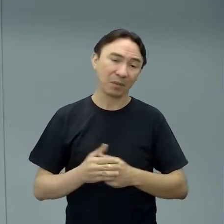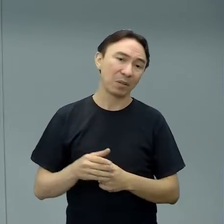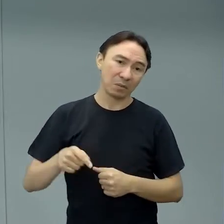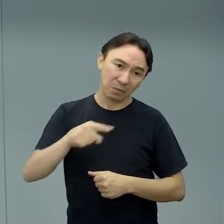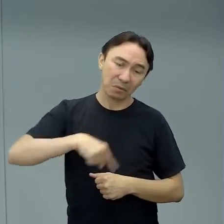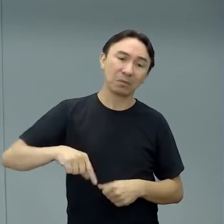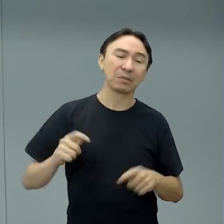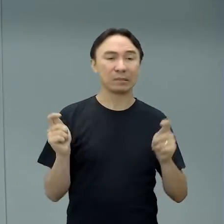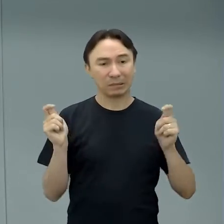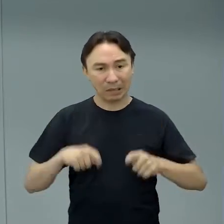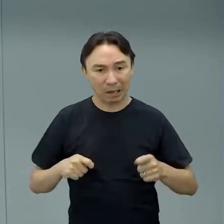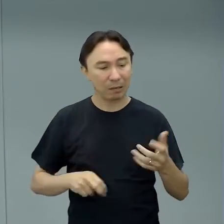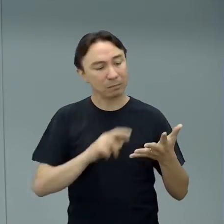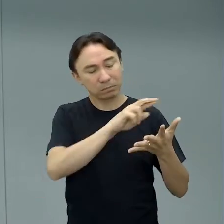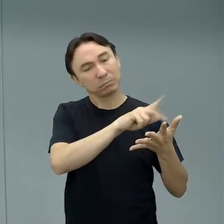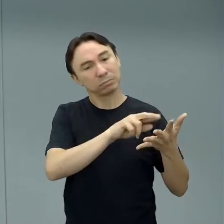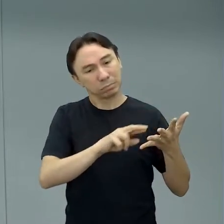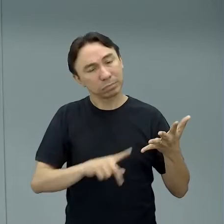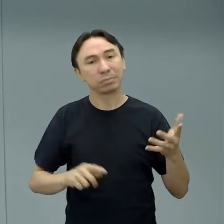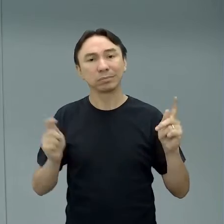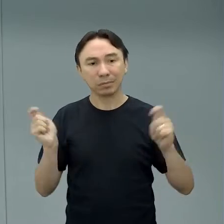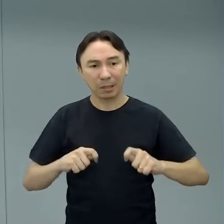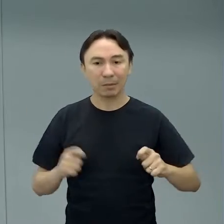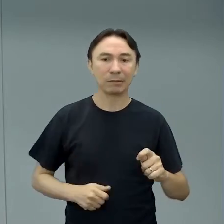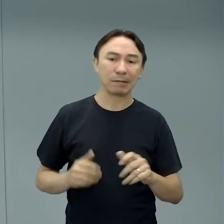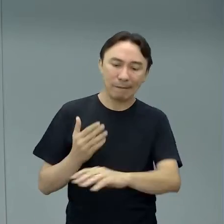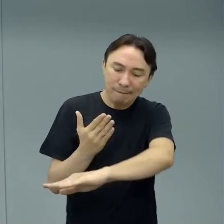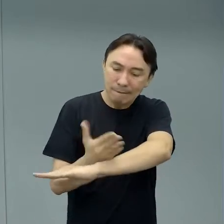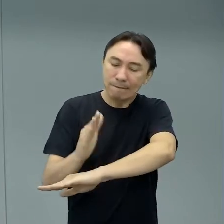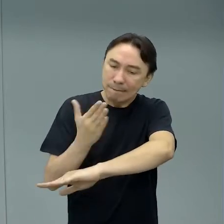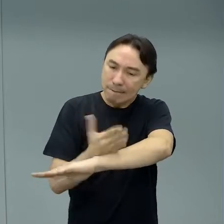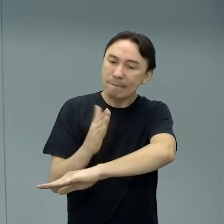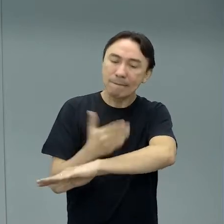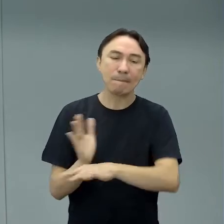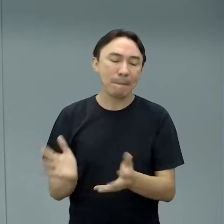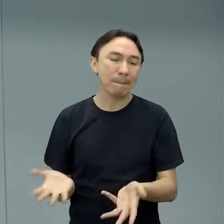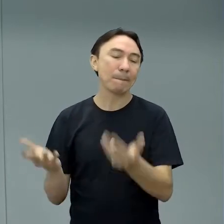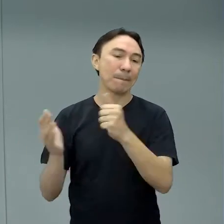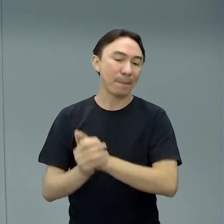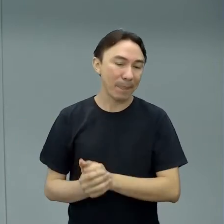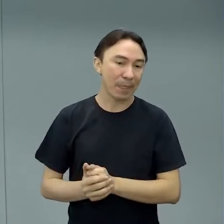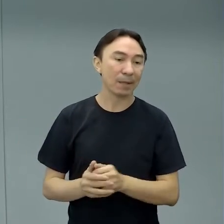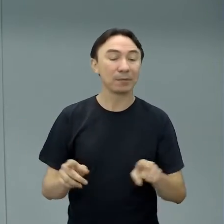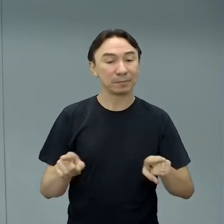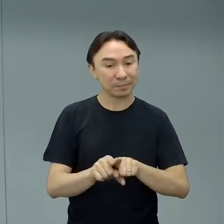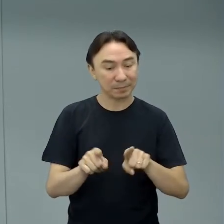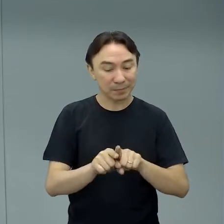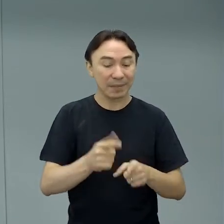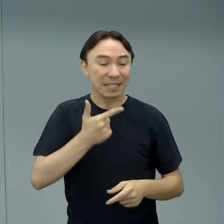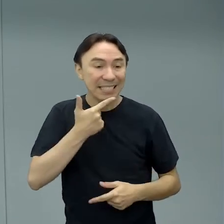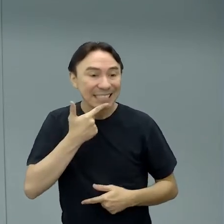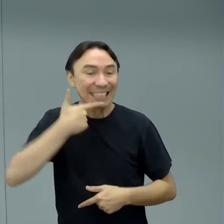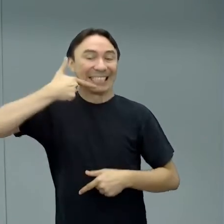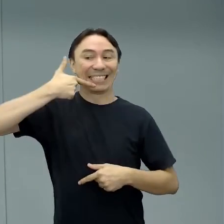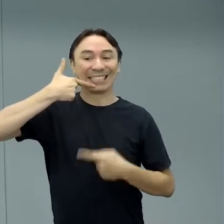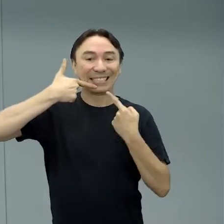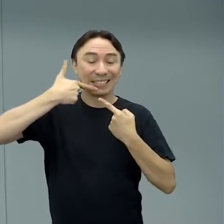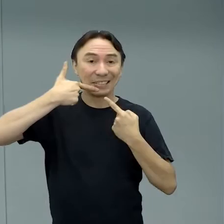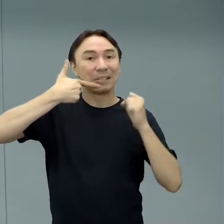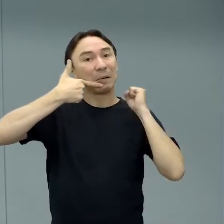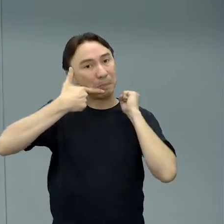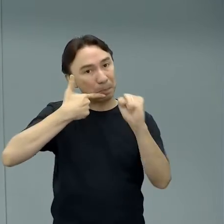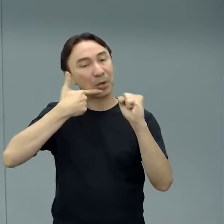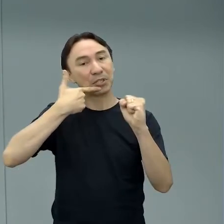alternativas para trabalhar, alternativas de estímulo, né? E o riso pode ser uma delas, né?